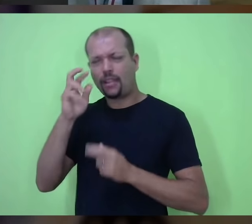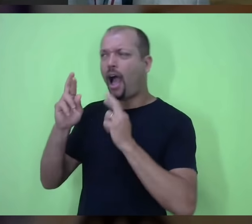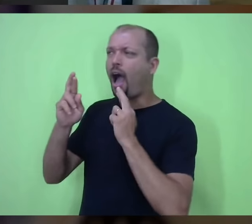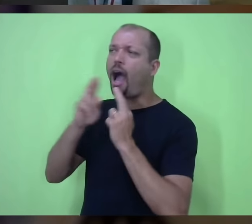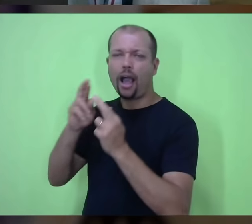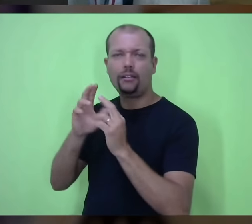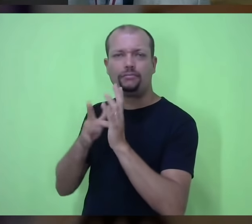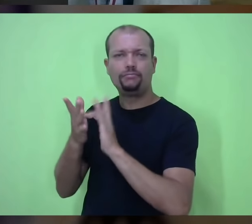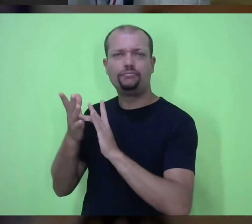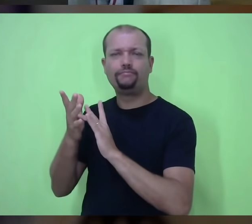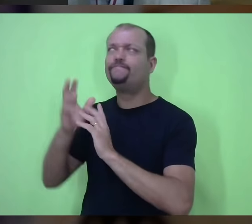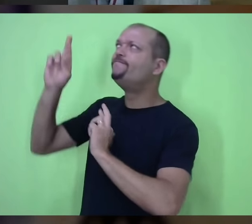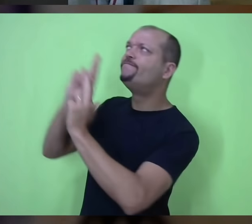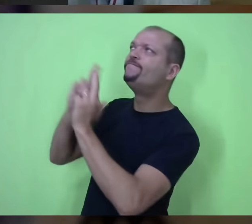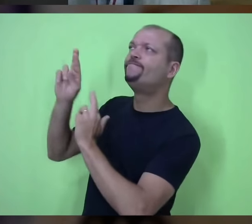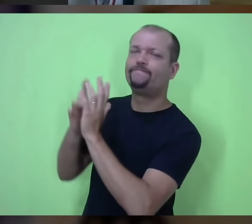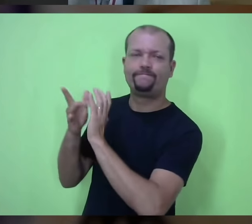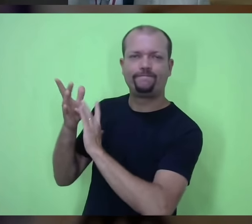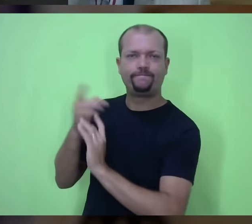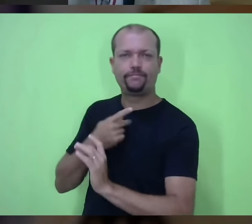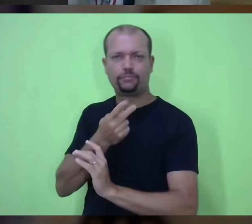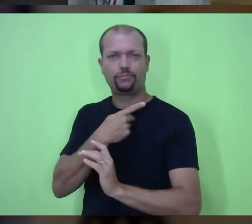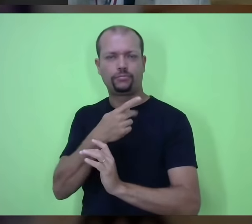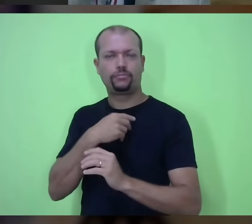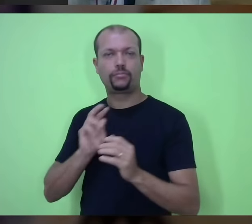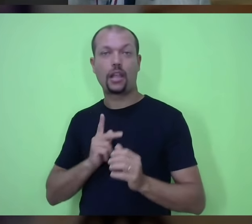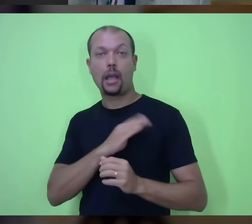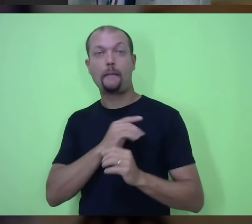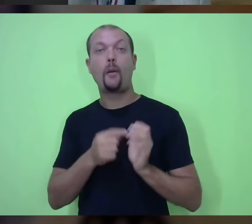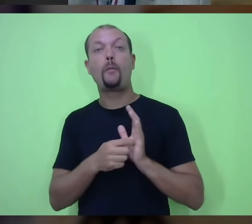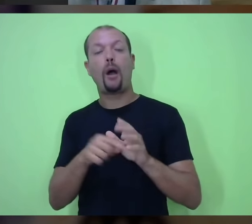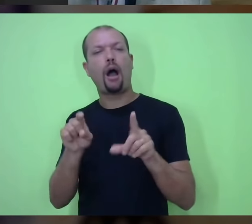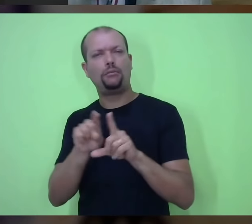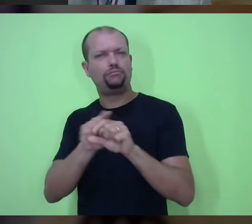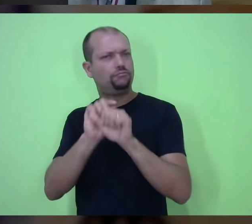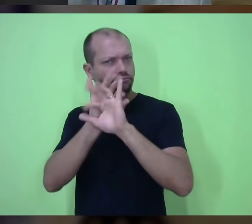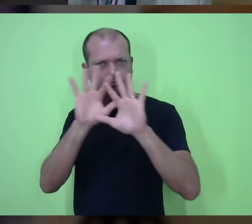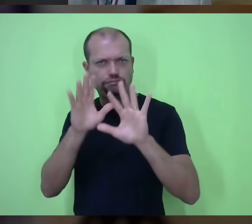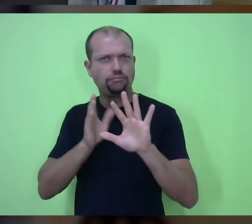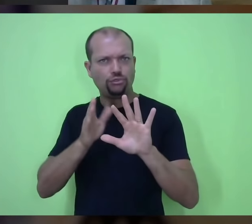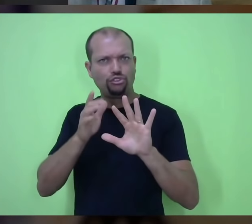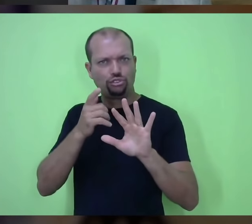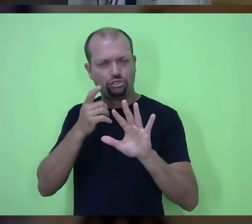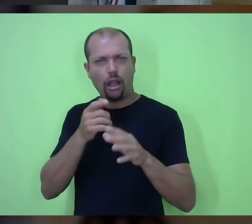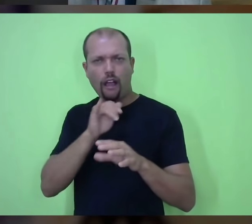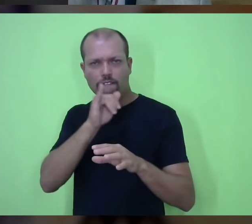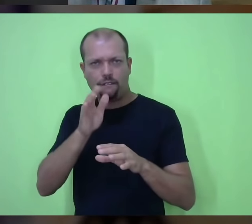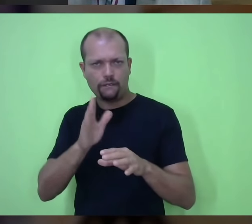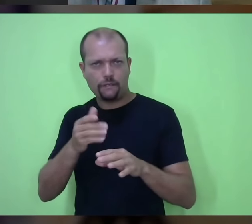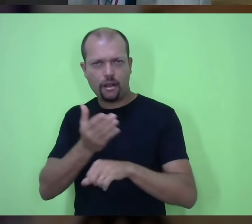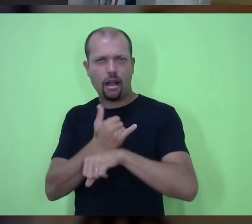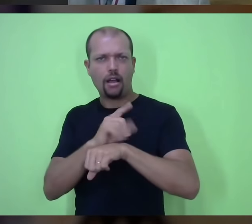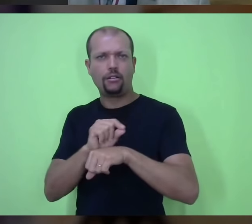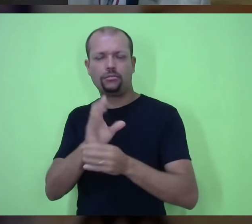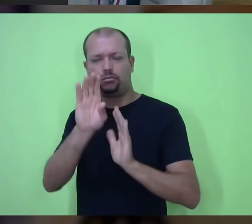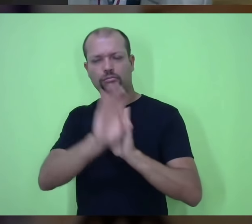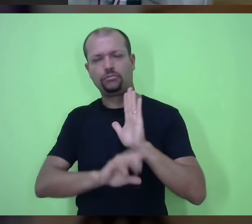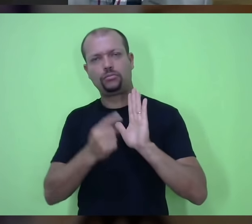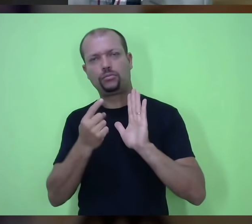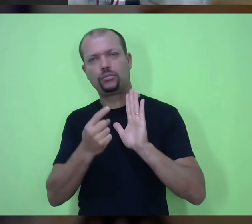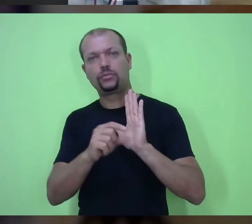para conosco, o livro de Hebreus tenta ressaltar claramente, como já foi dito, do capítulo